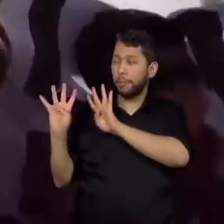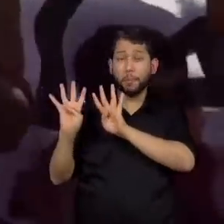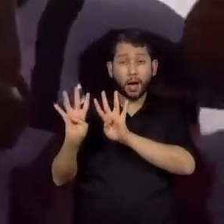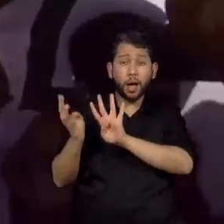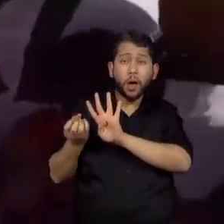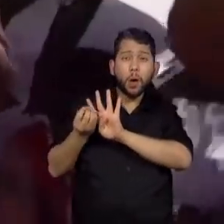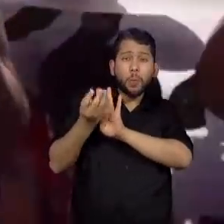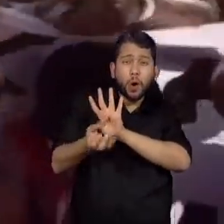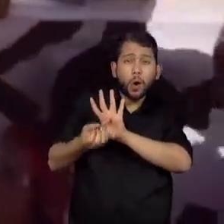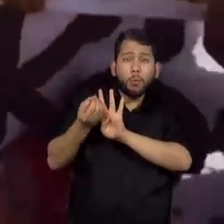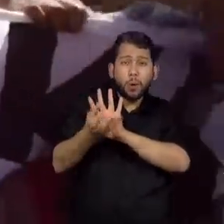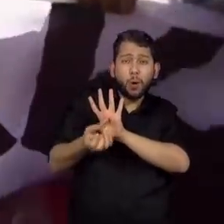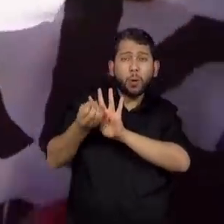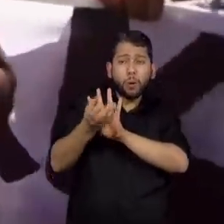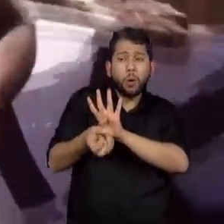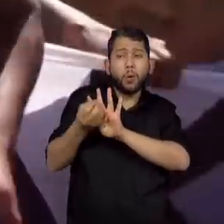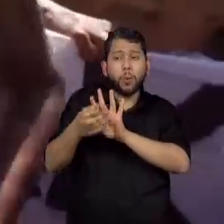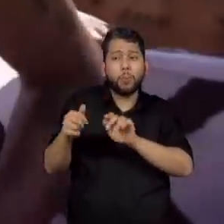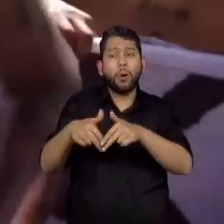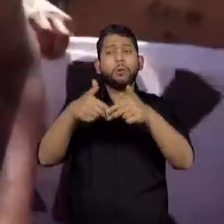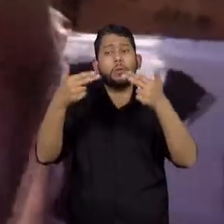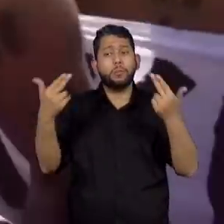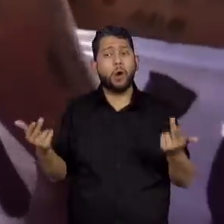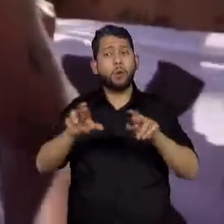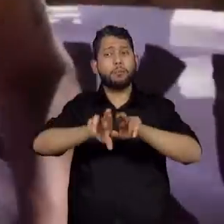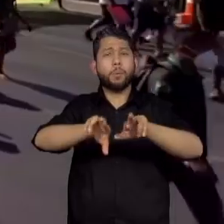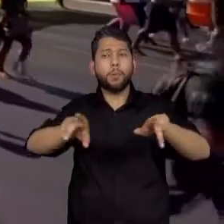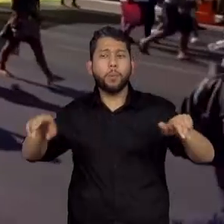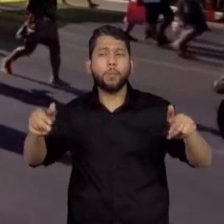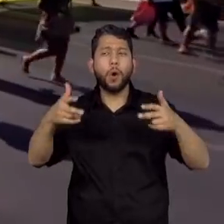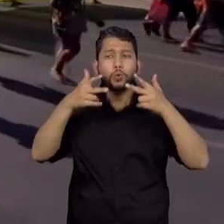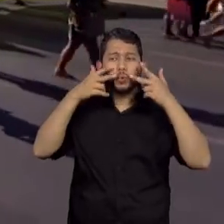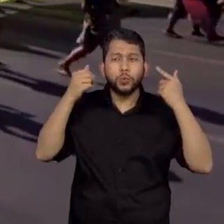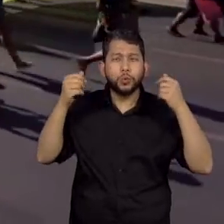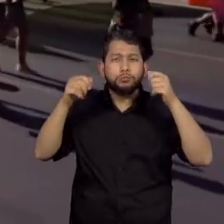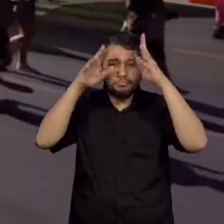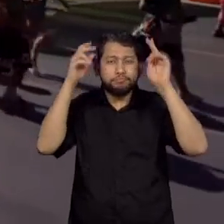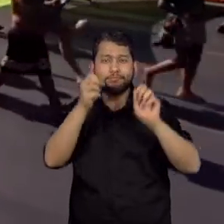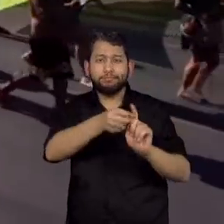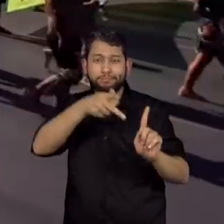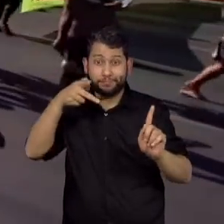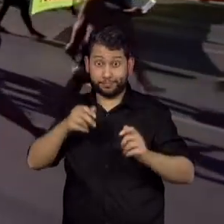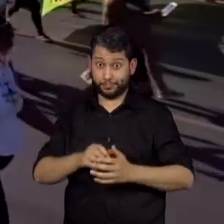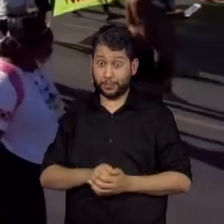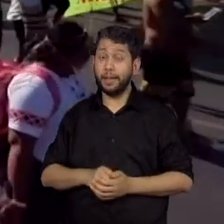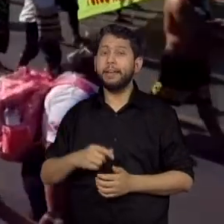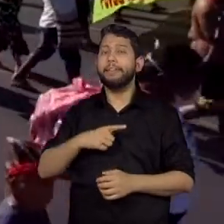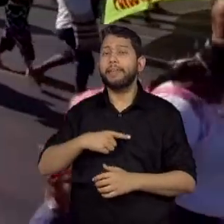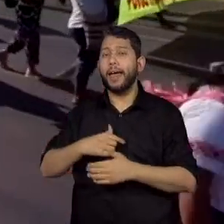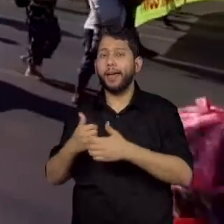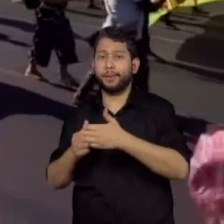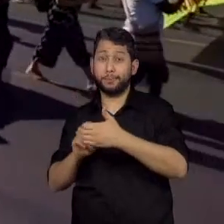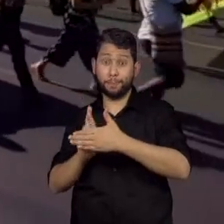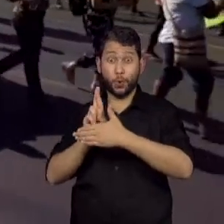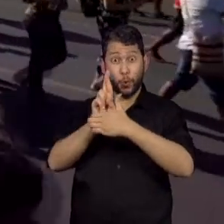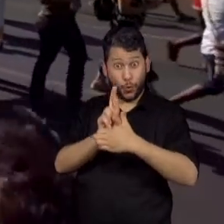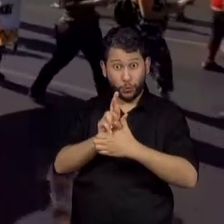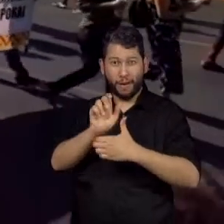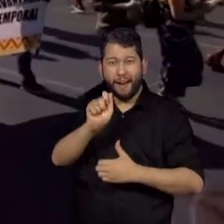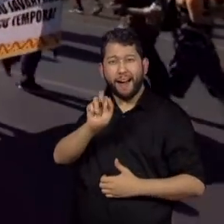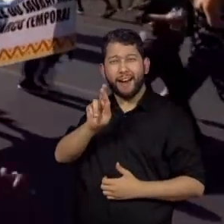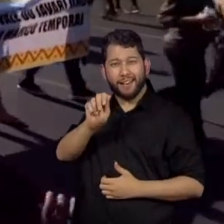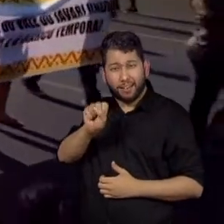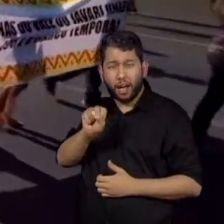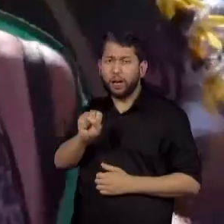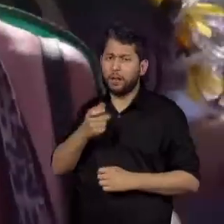e envolvidos no processo. O Procurador-Geral da República, Augusto Aras, se manifestou contra o marco